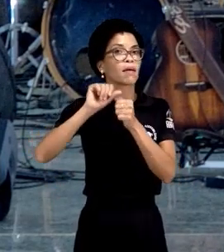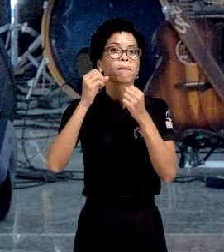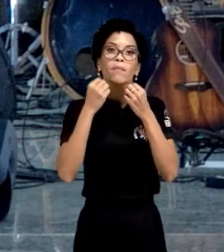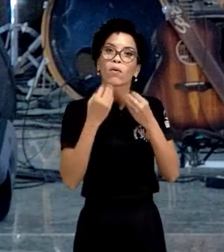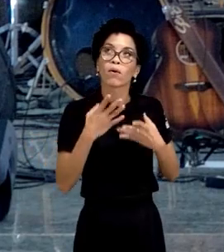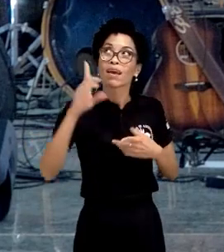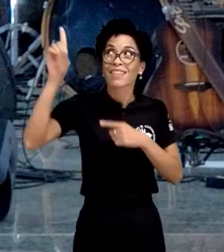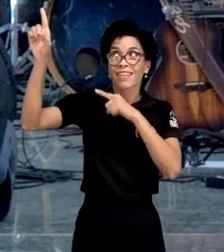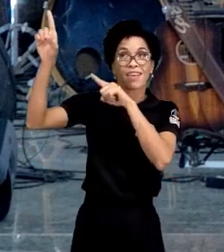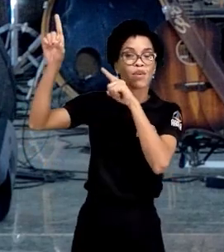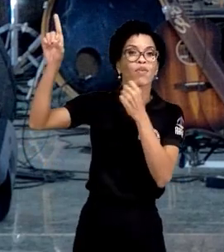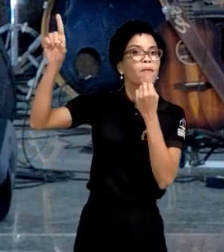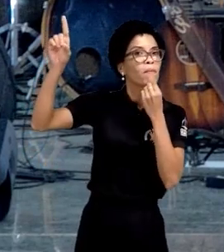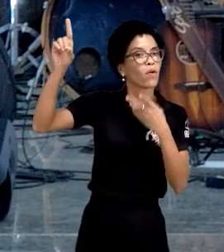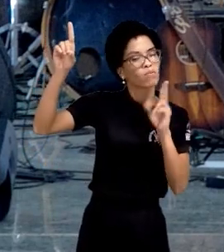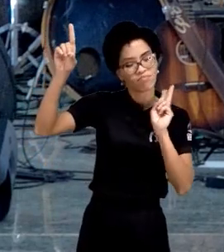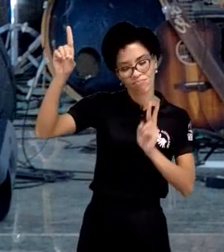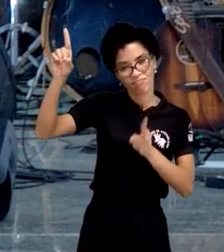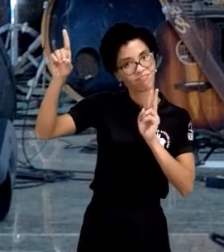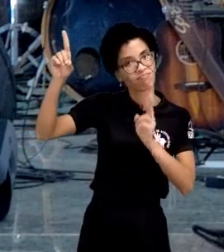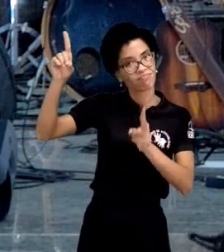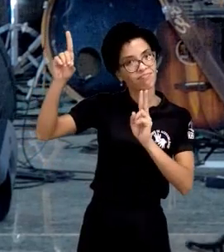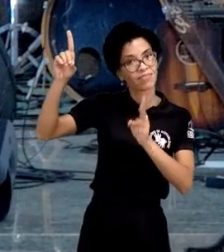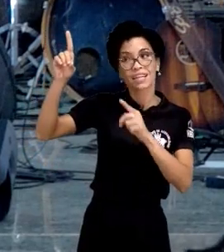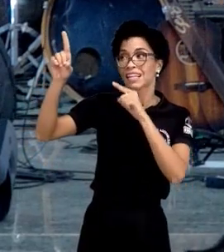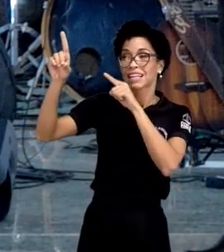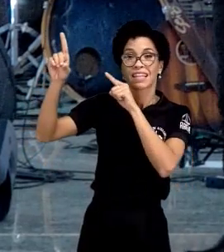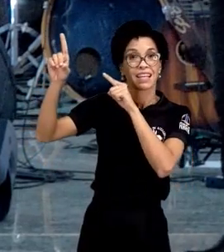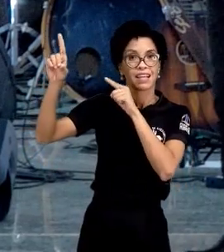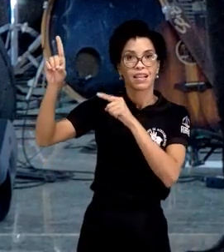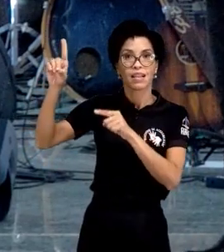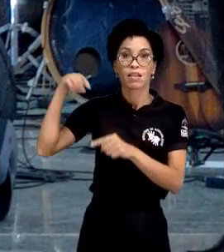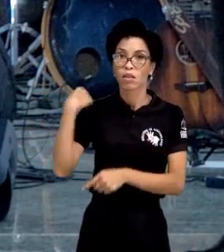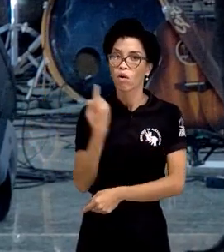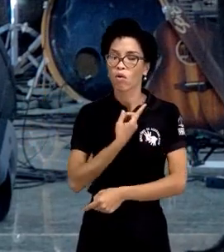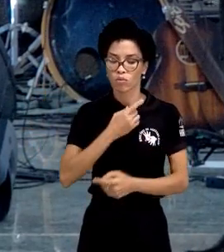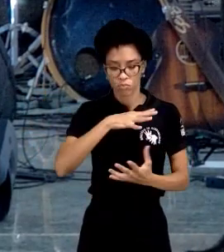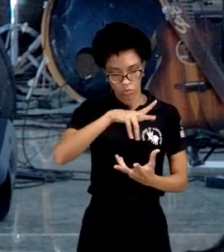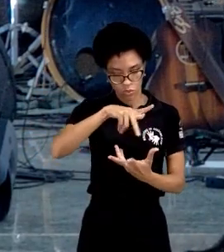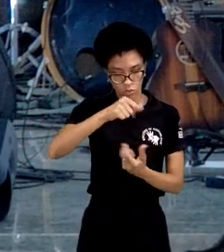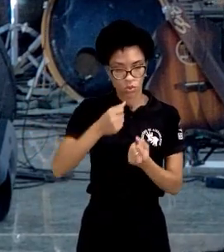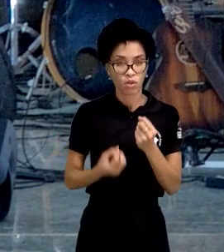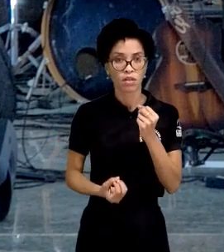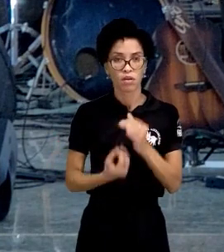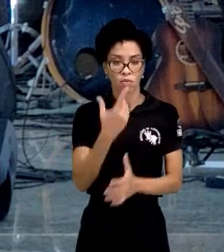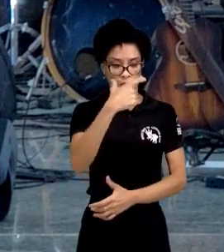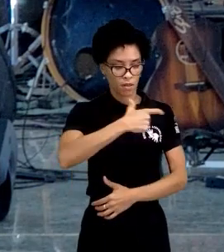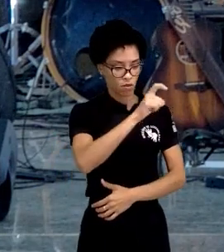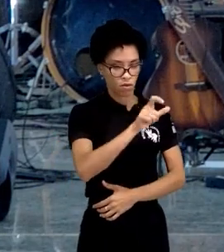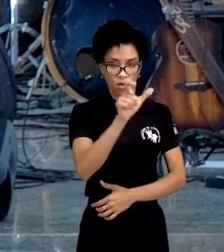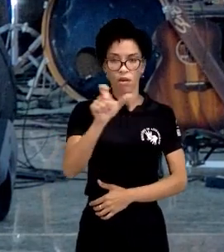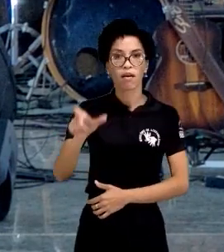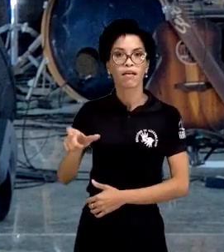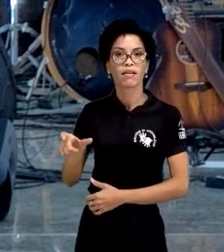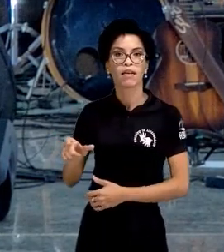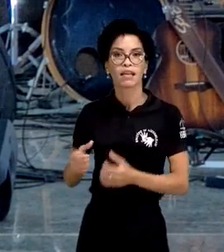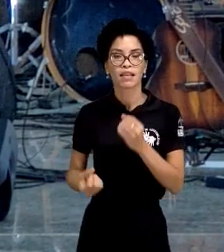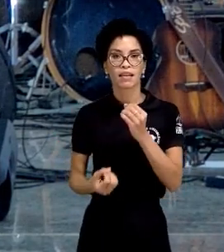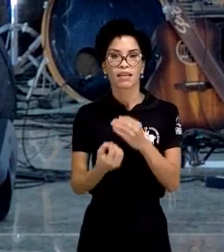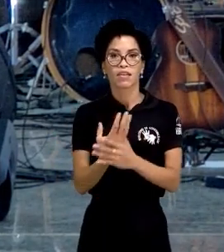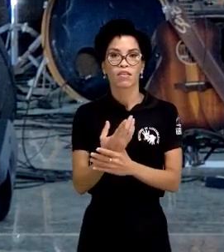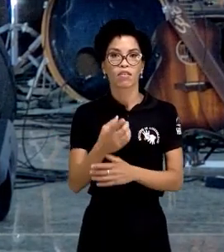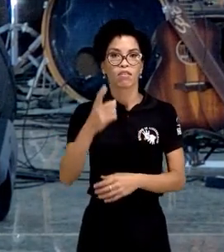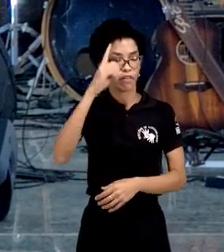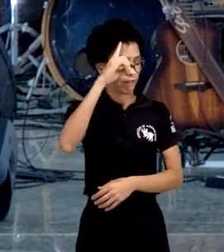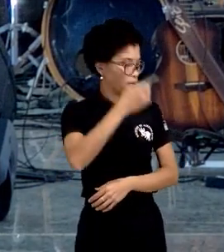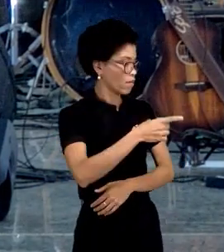e declarou, decretou: nós somos bons. Nossas obras, diante